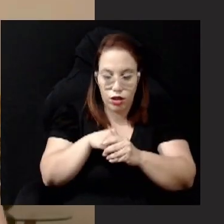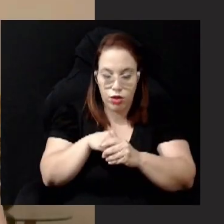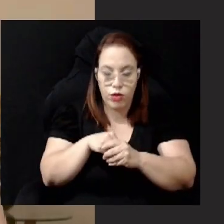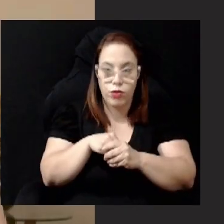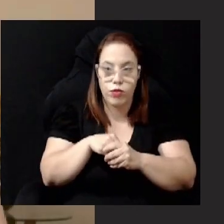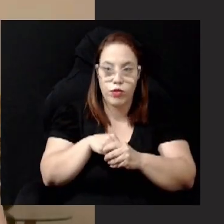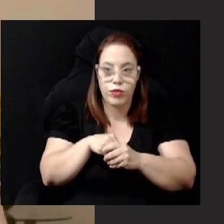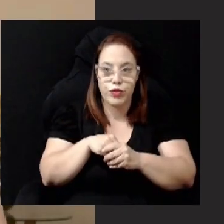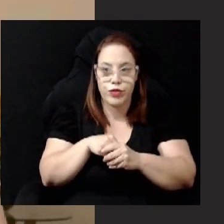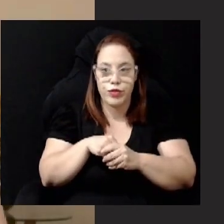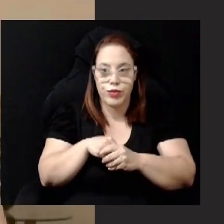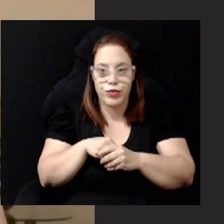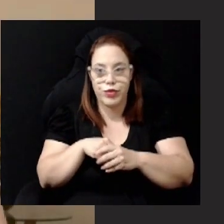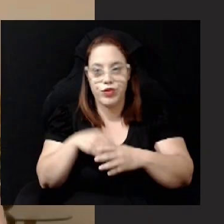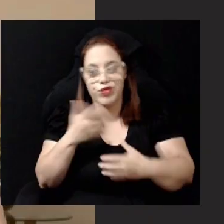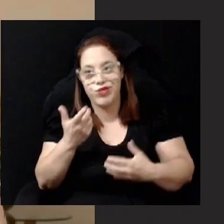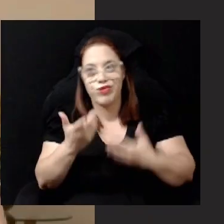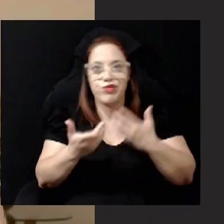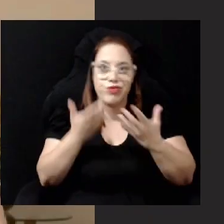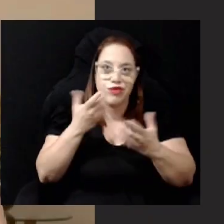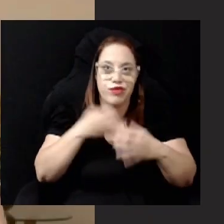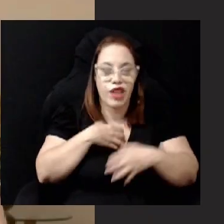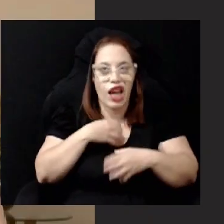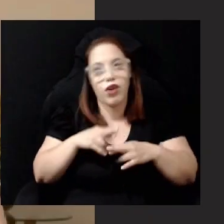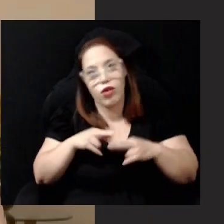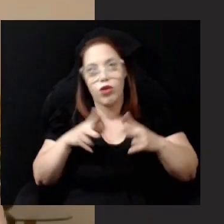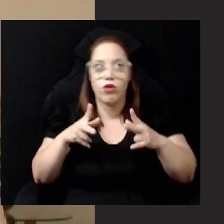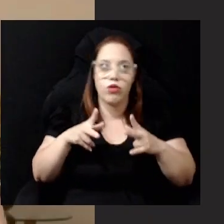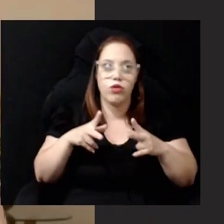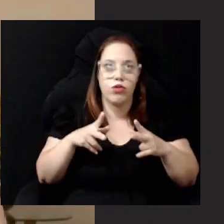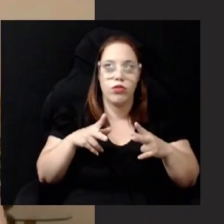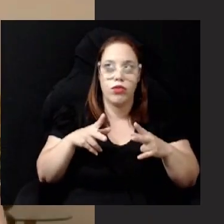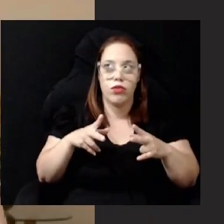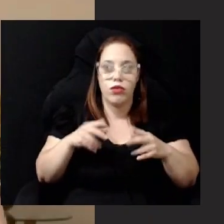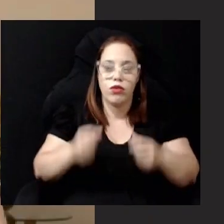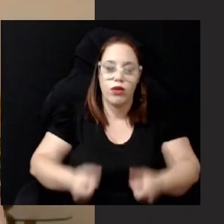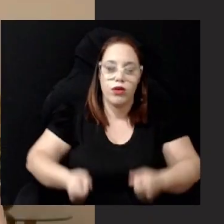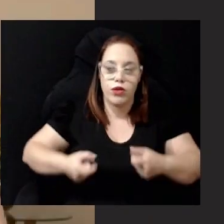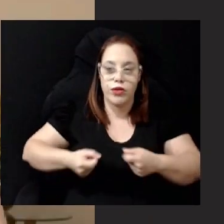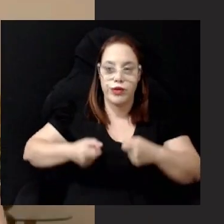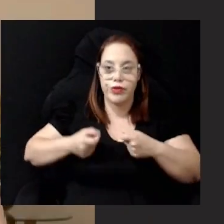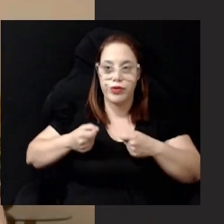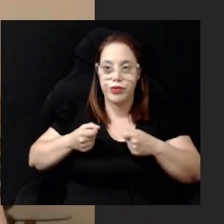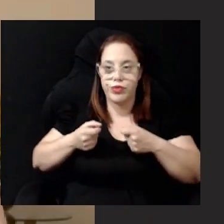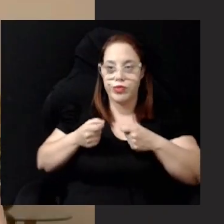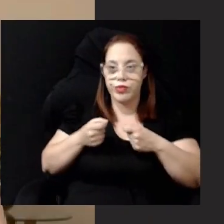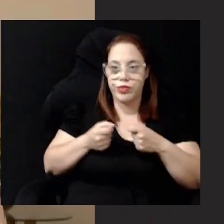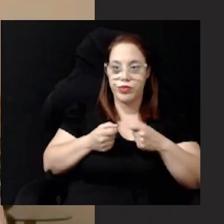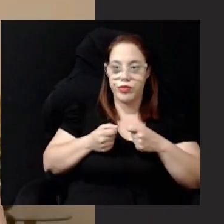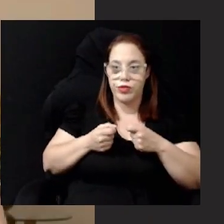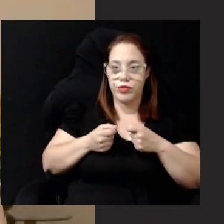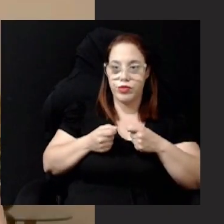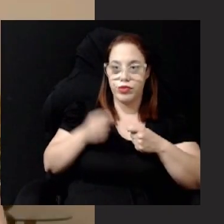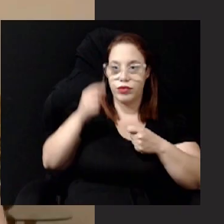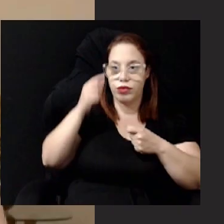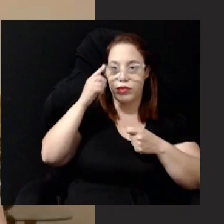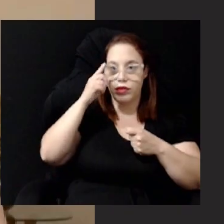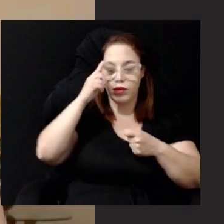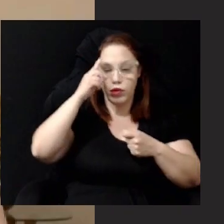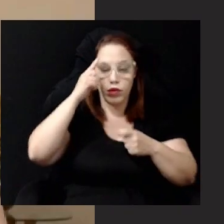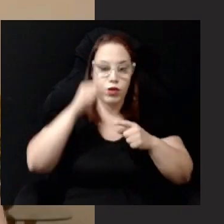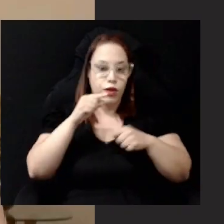os fatores de risco, que as causas também são diferentes. Para alguns tipos de câncer ósseo, está muito bem estabelecido